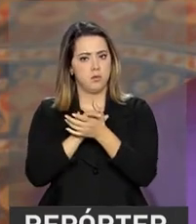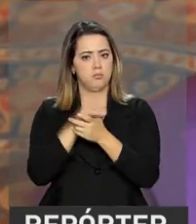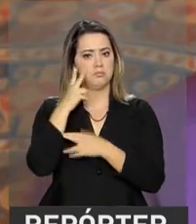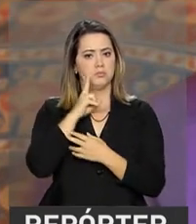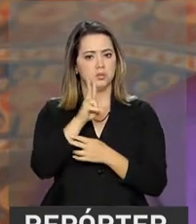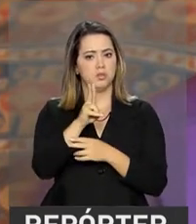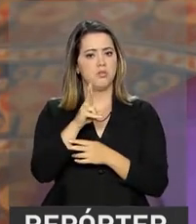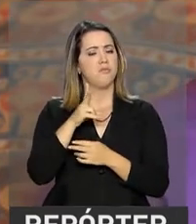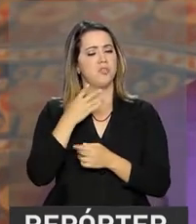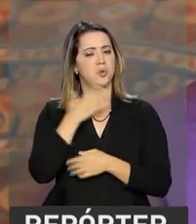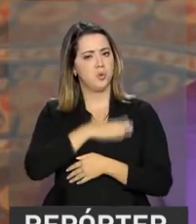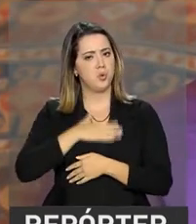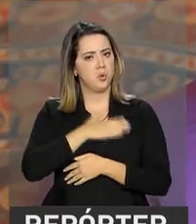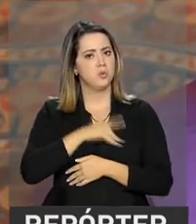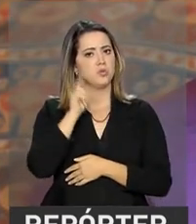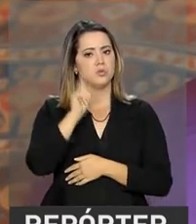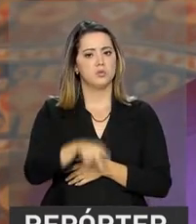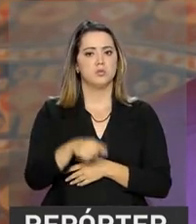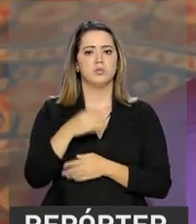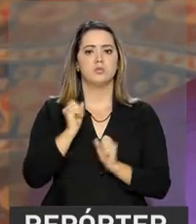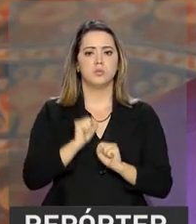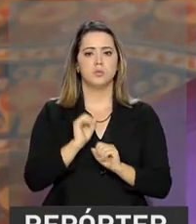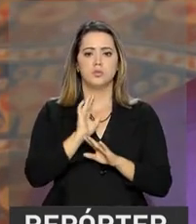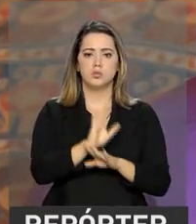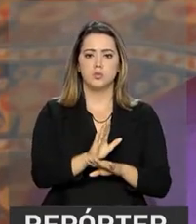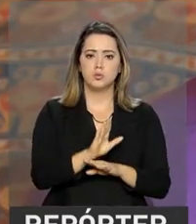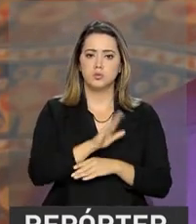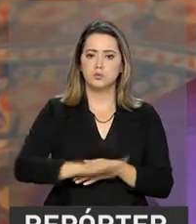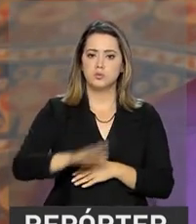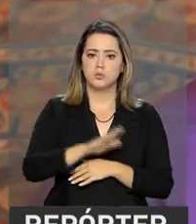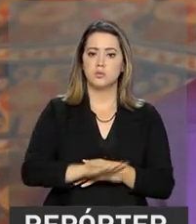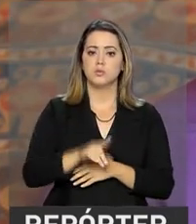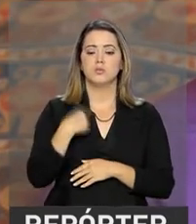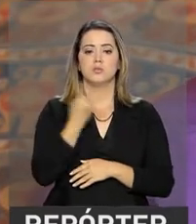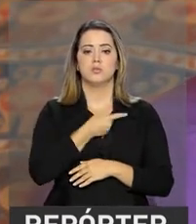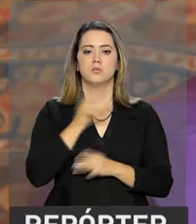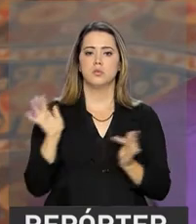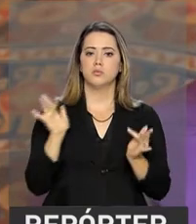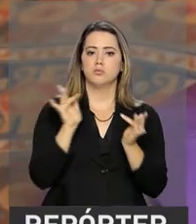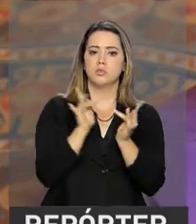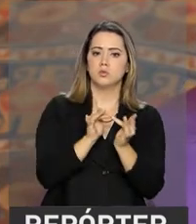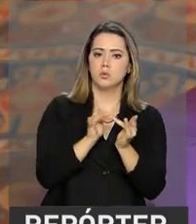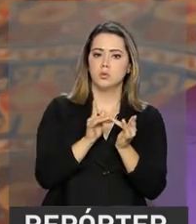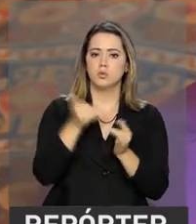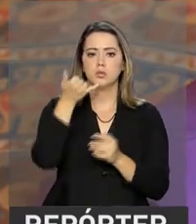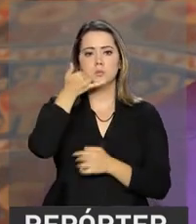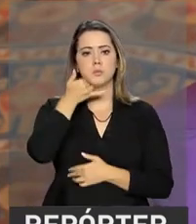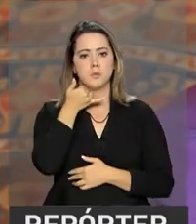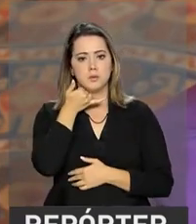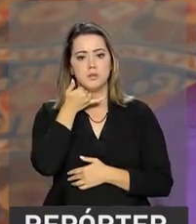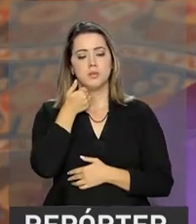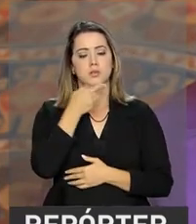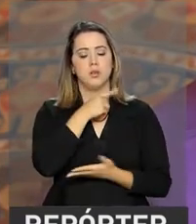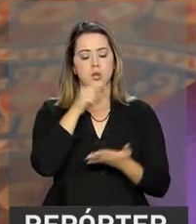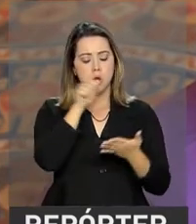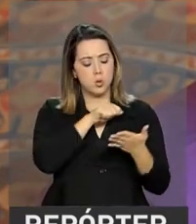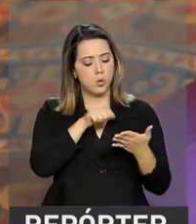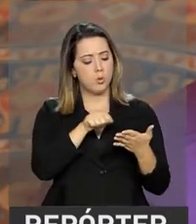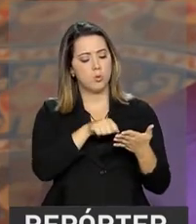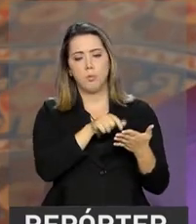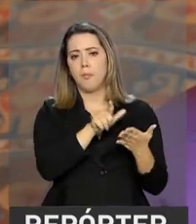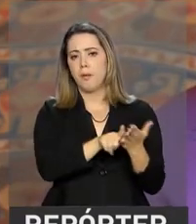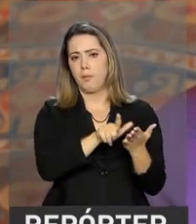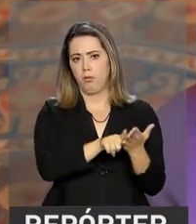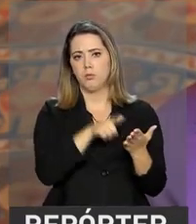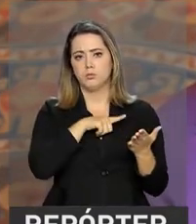interessante, que era uma forma da gente ajudar as crianças, e aí entramos em contato, ligamos para o telefone que estava escrito, que tinha